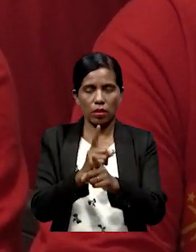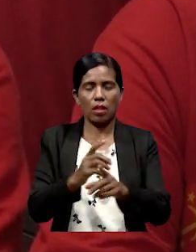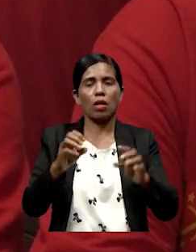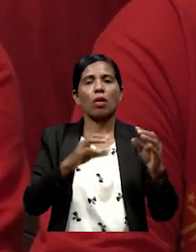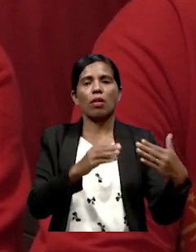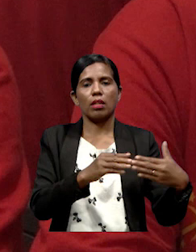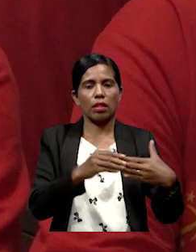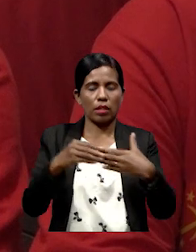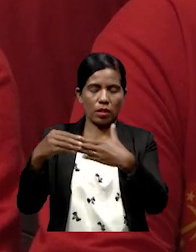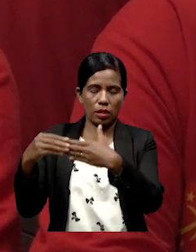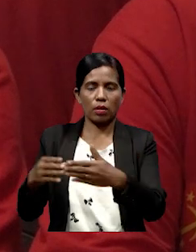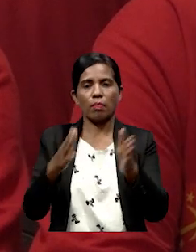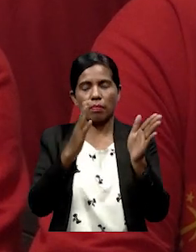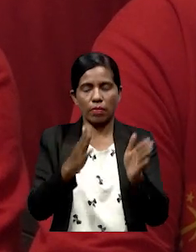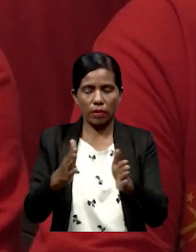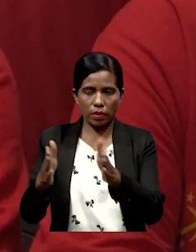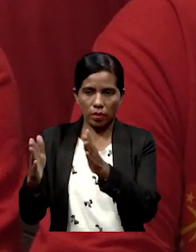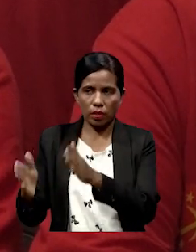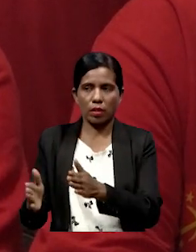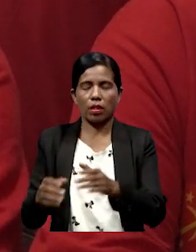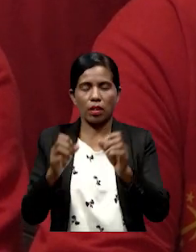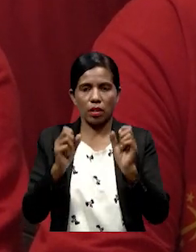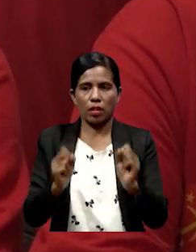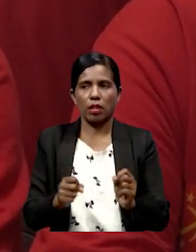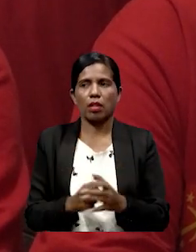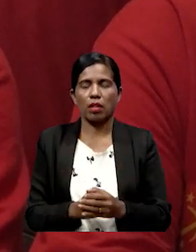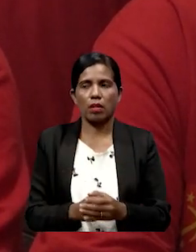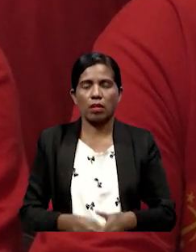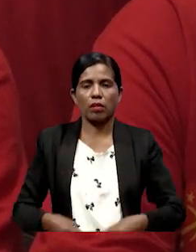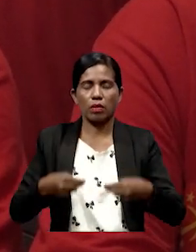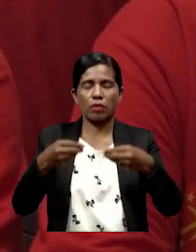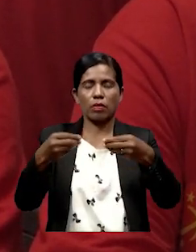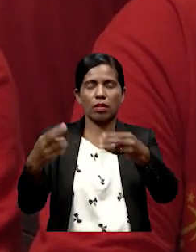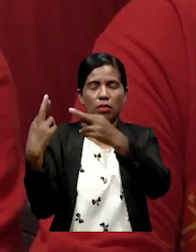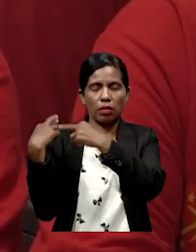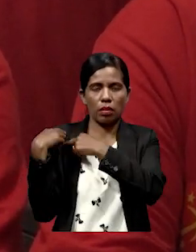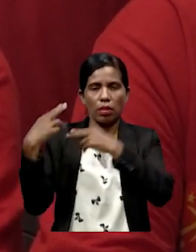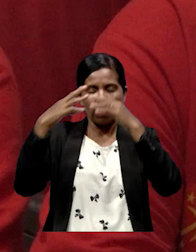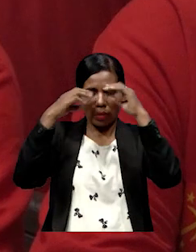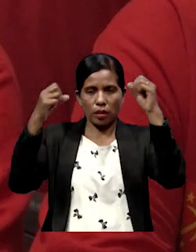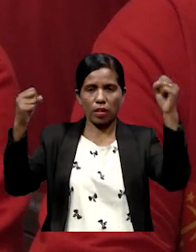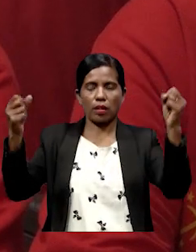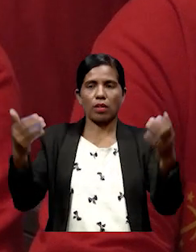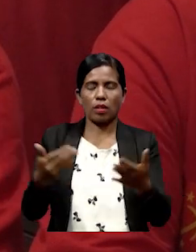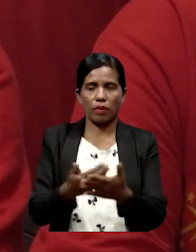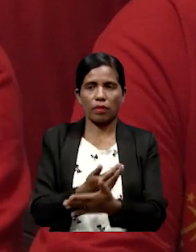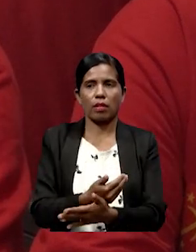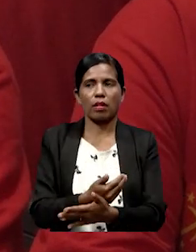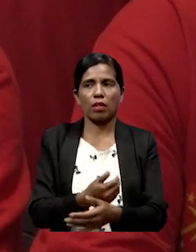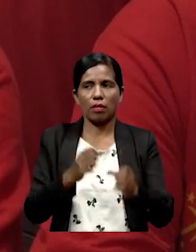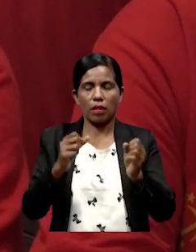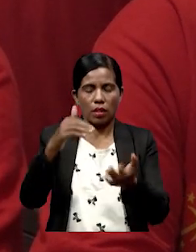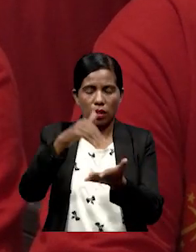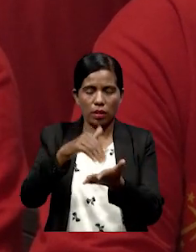organiza processo ka dossier entrega knar ba Presidente Fong. Do que ba